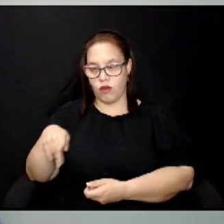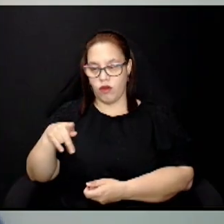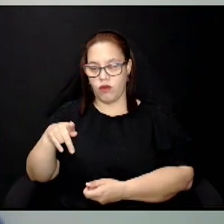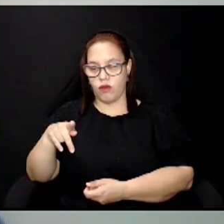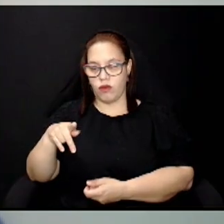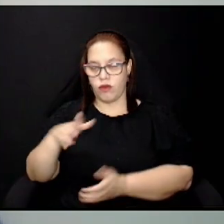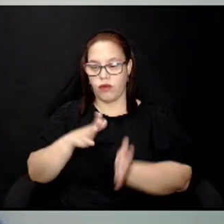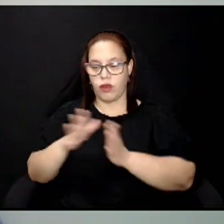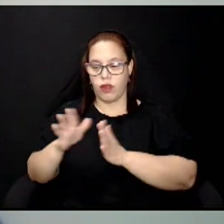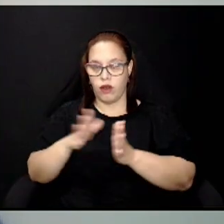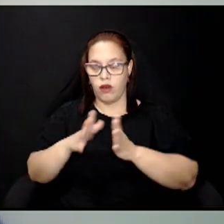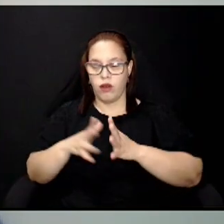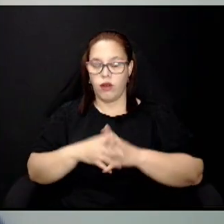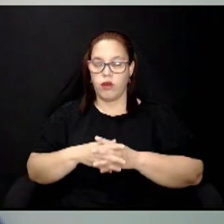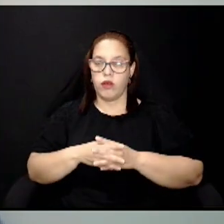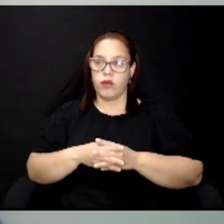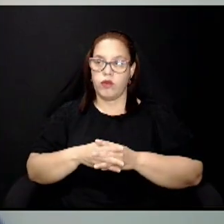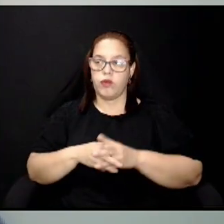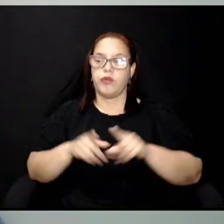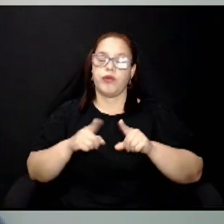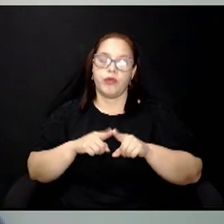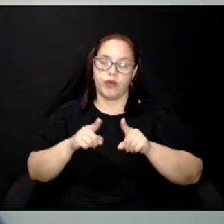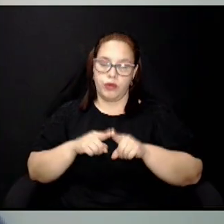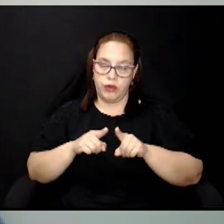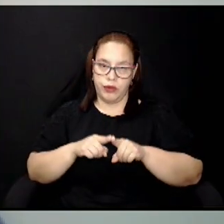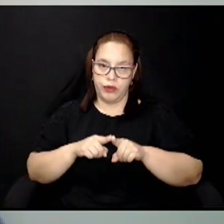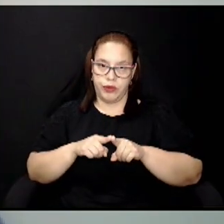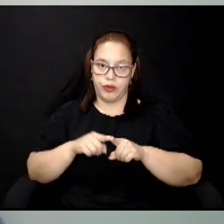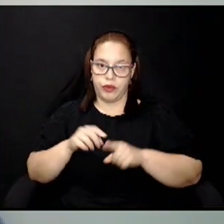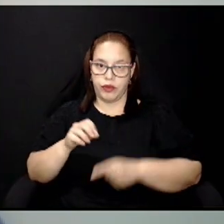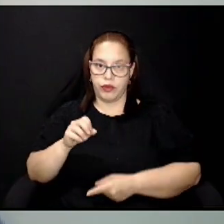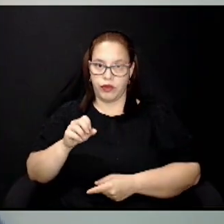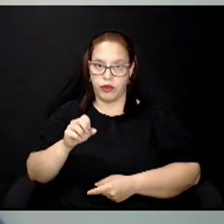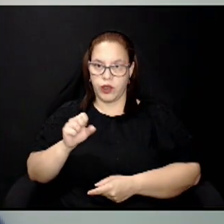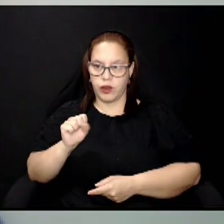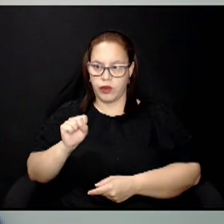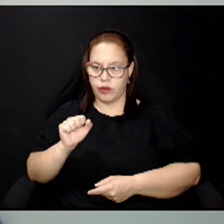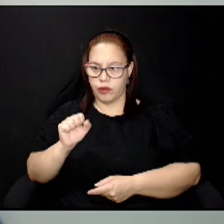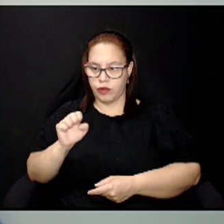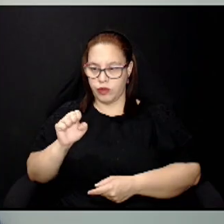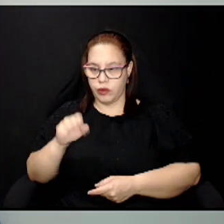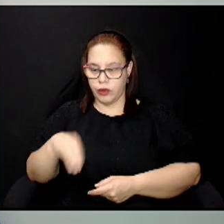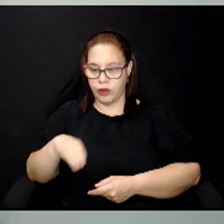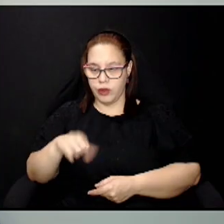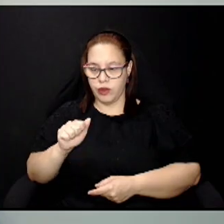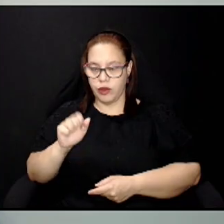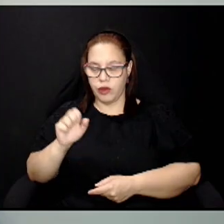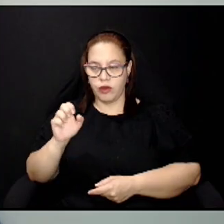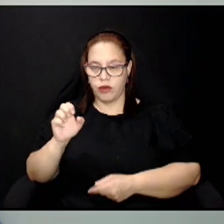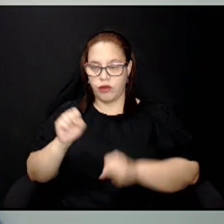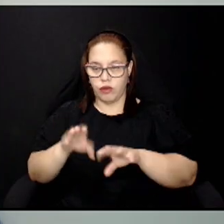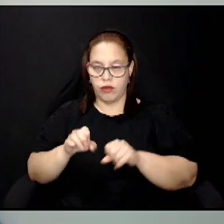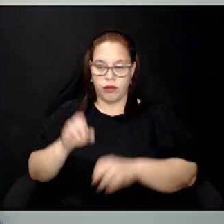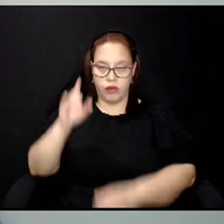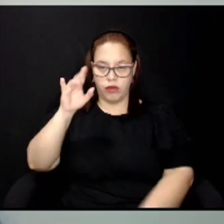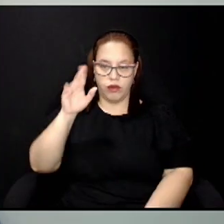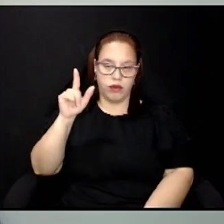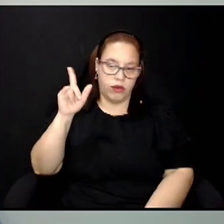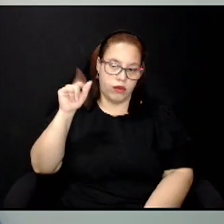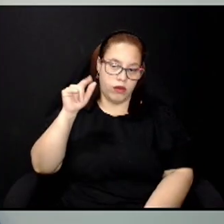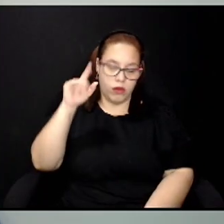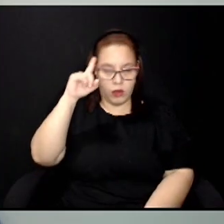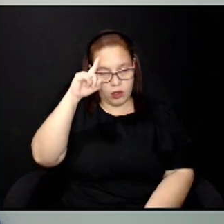acessarem. Também está na página do Semadem Educação, mas ali no Instagram nosso é direto, assim. A gente